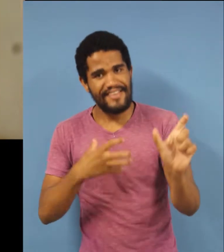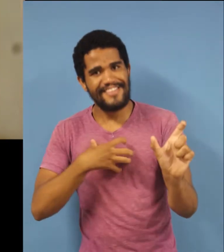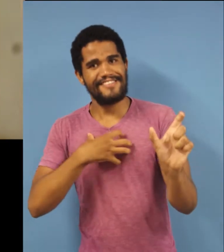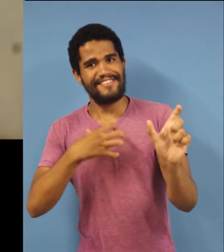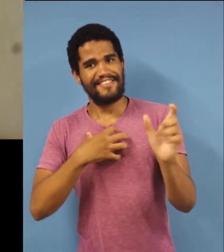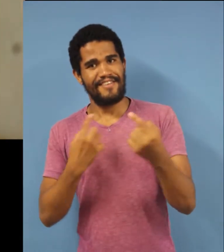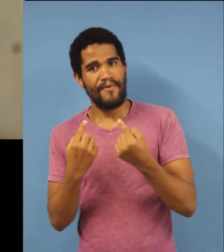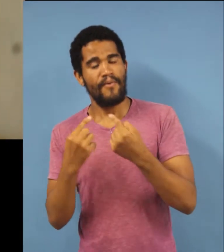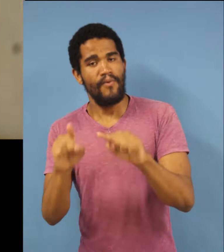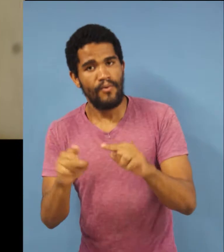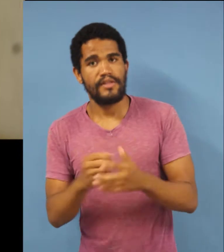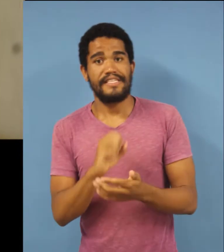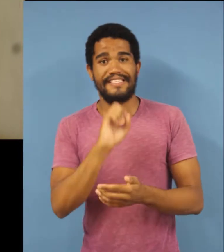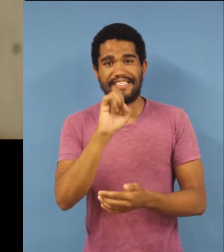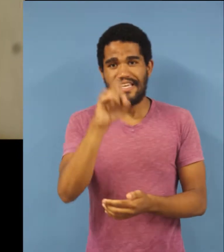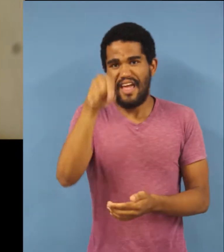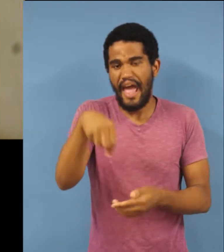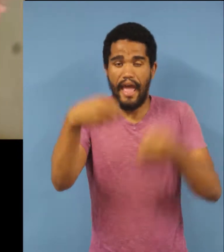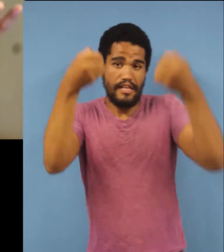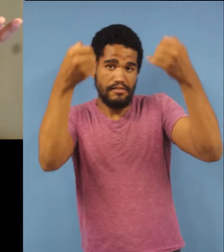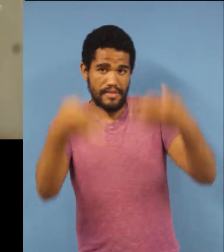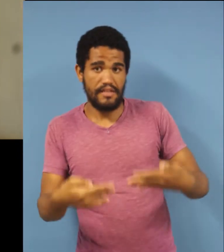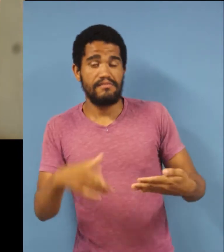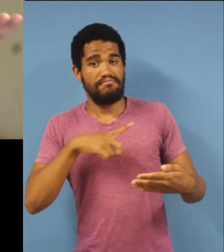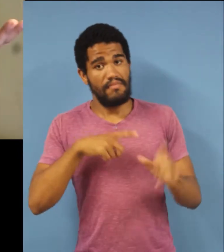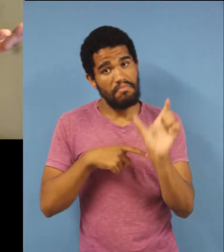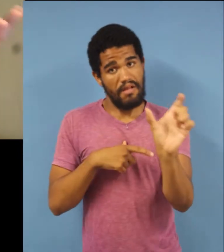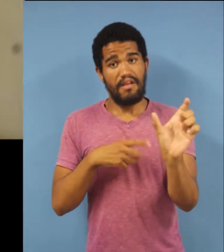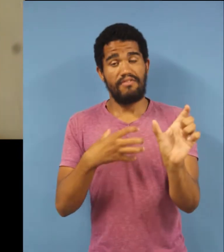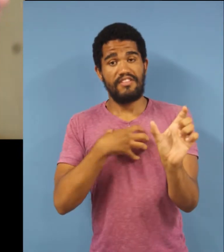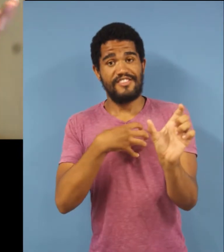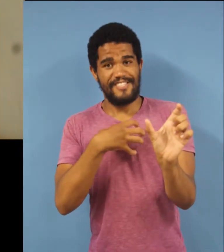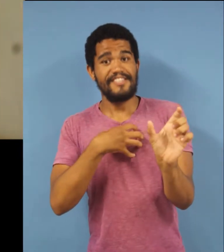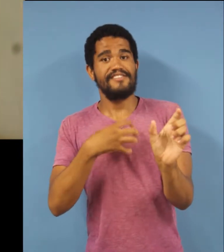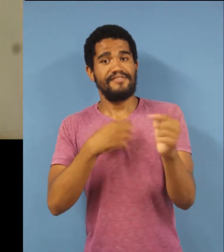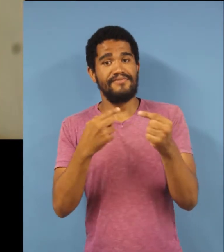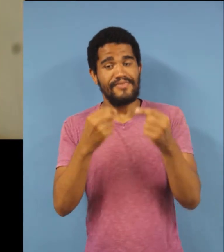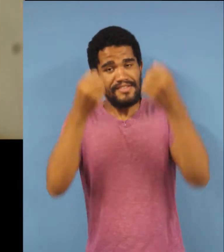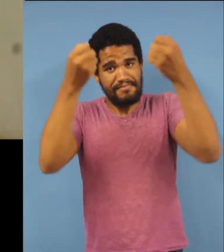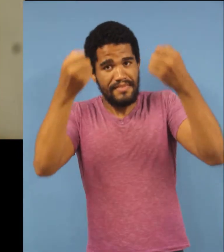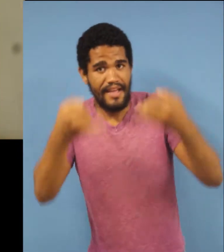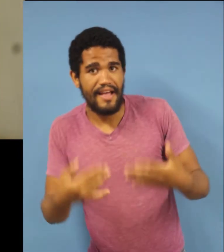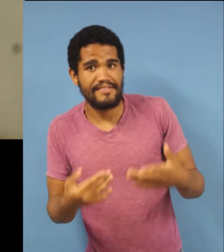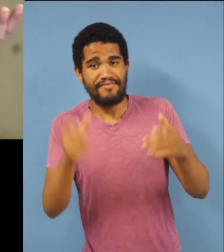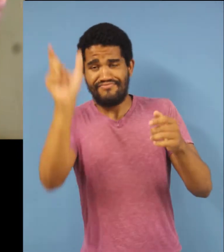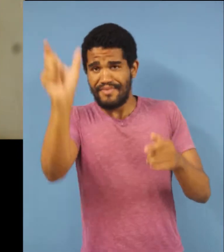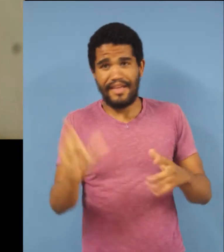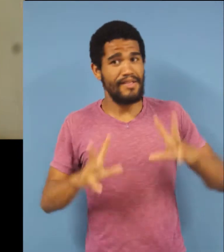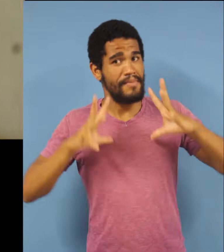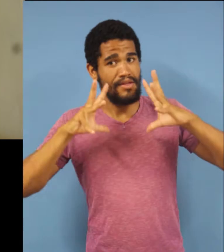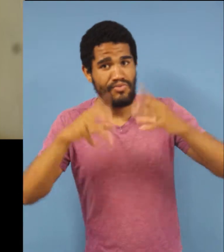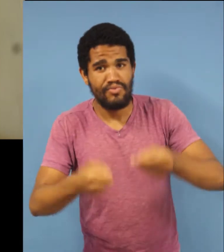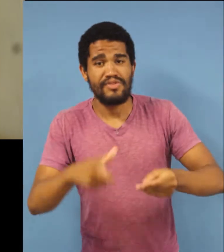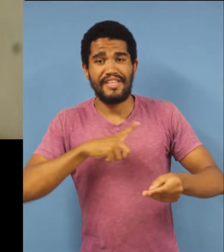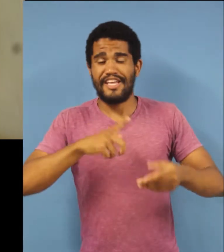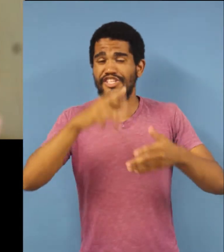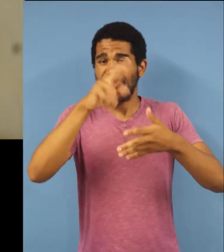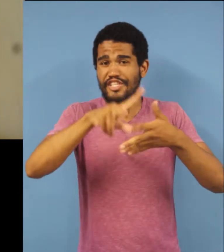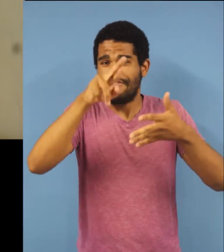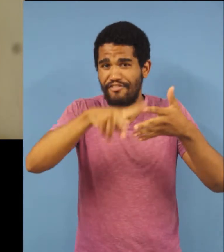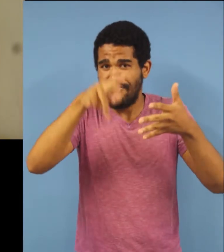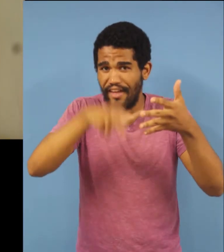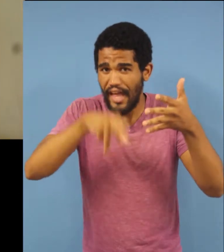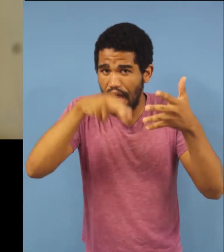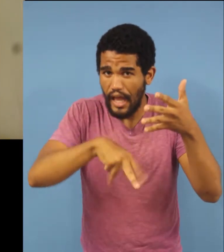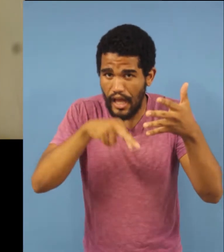vou usar conectivos explicativos. E aí eu tô falando de conjunção, que é uma classe de palavras que vocês já conhecem. Tem várias